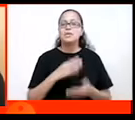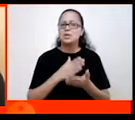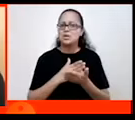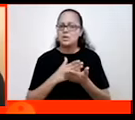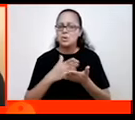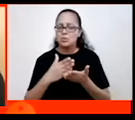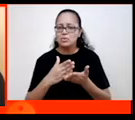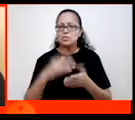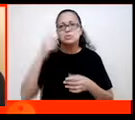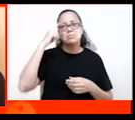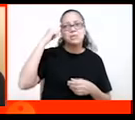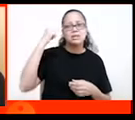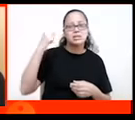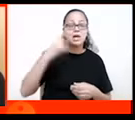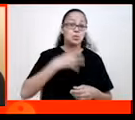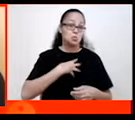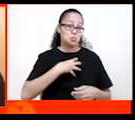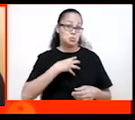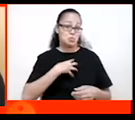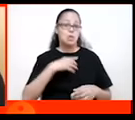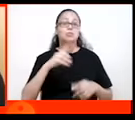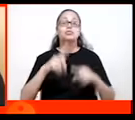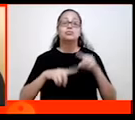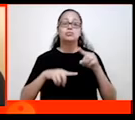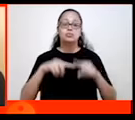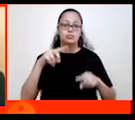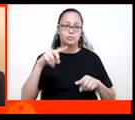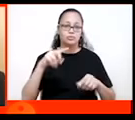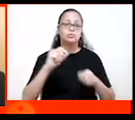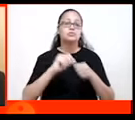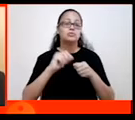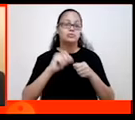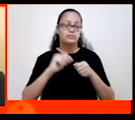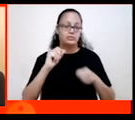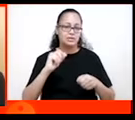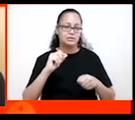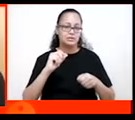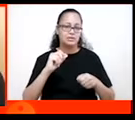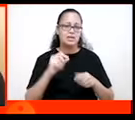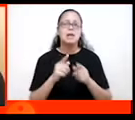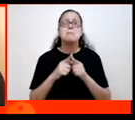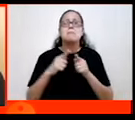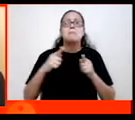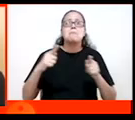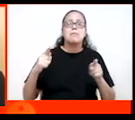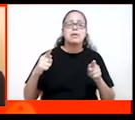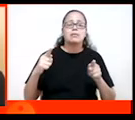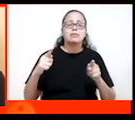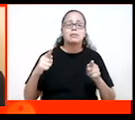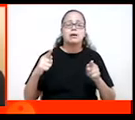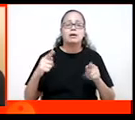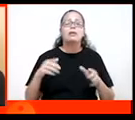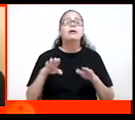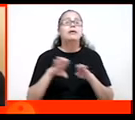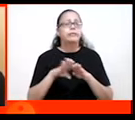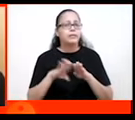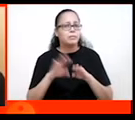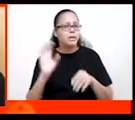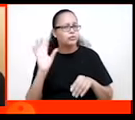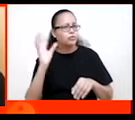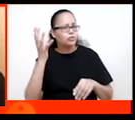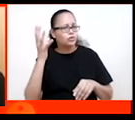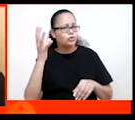industrial, começou-se a pensar acerca dos modos de produção, né? Maneiras de maximizar a produção, né? E